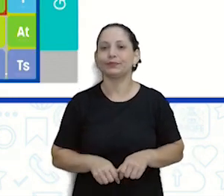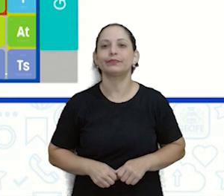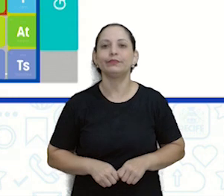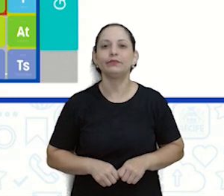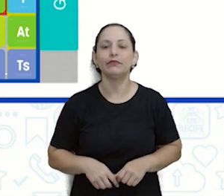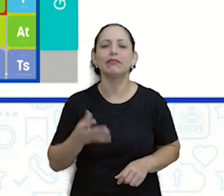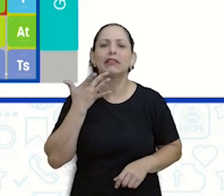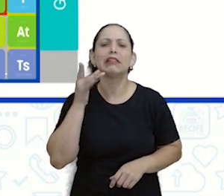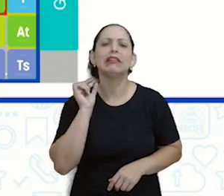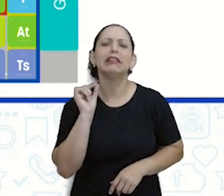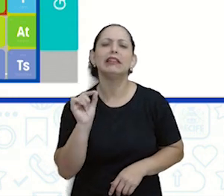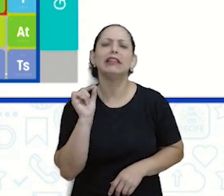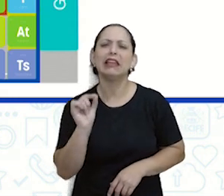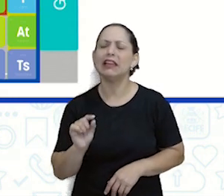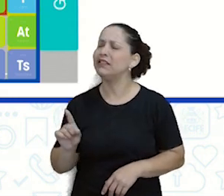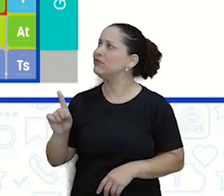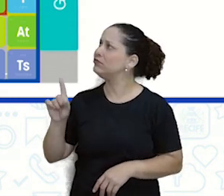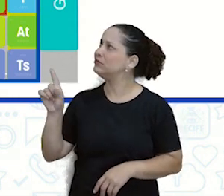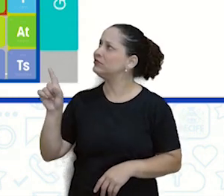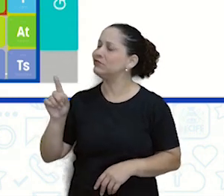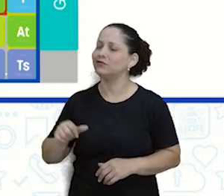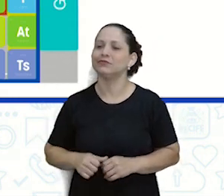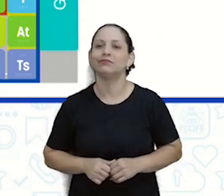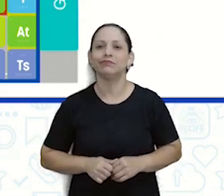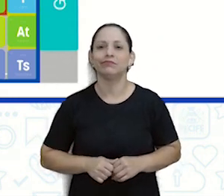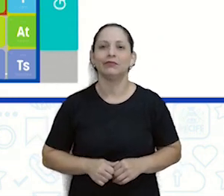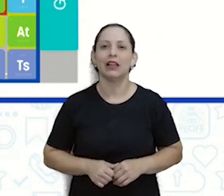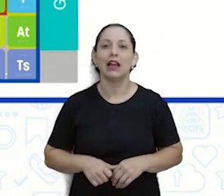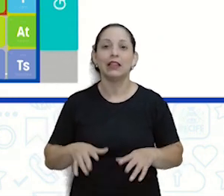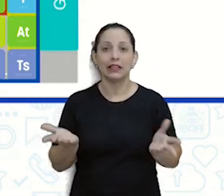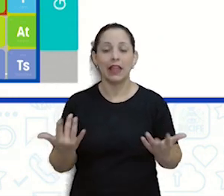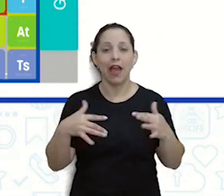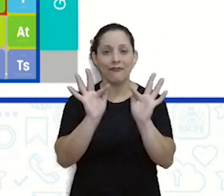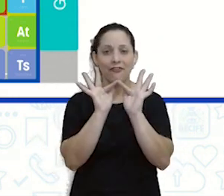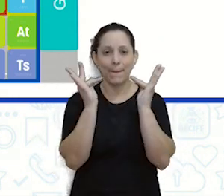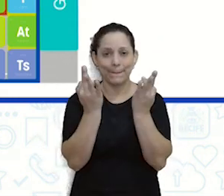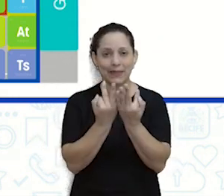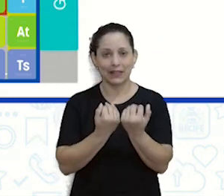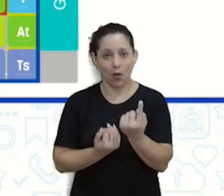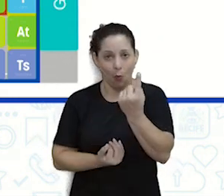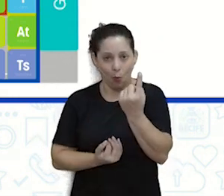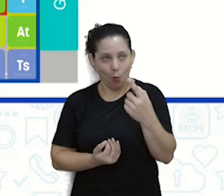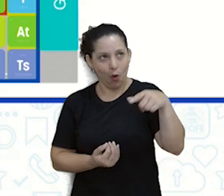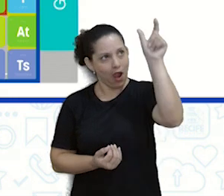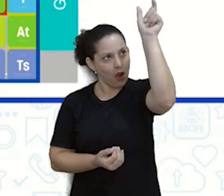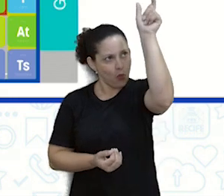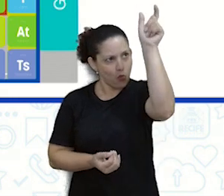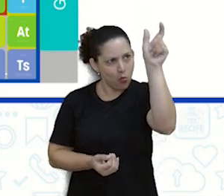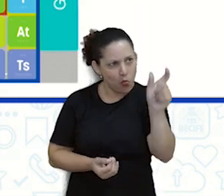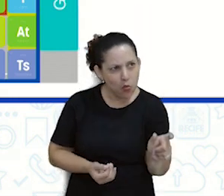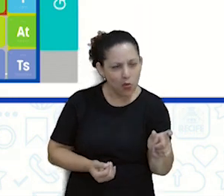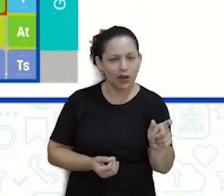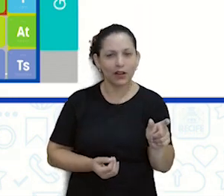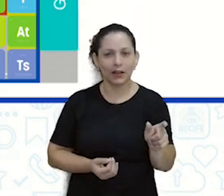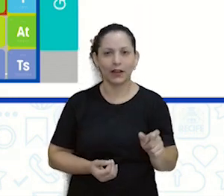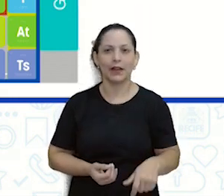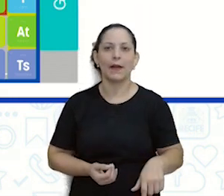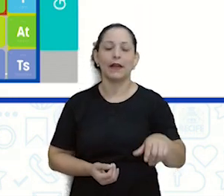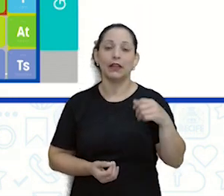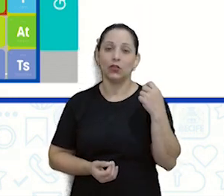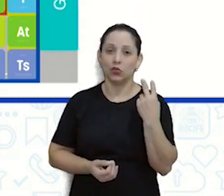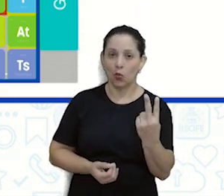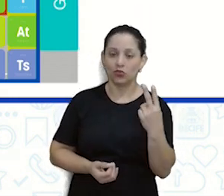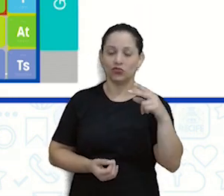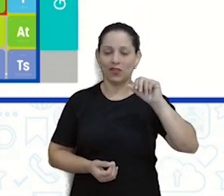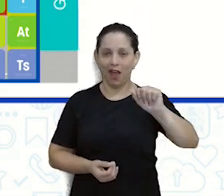né? Olha lá, família 1A, que começa a família do lítio, né? Berílio também, a família 2A,